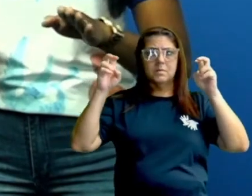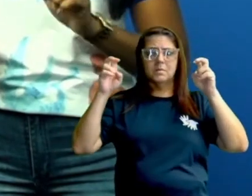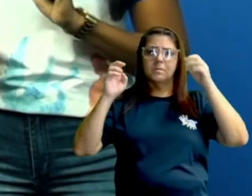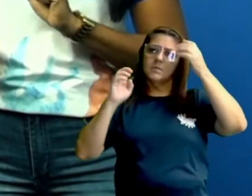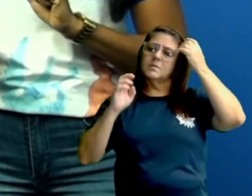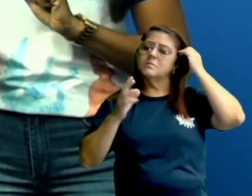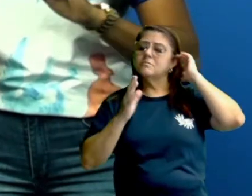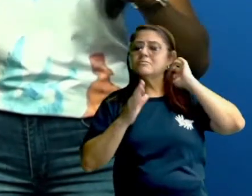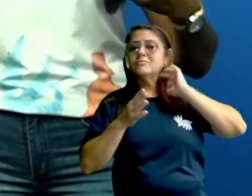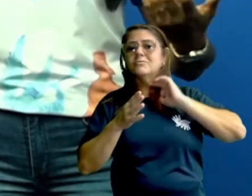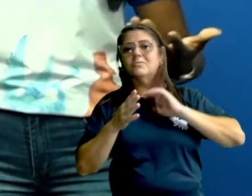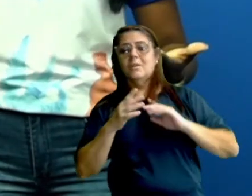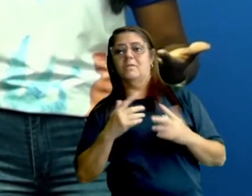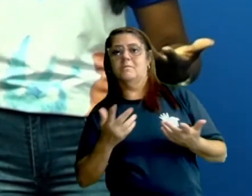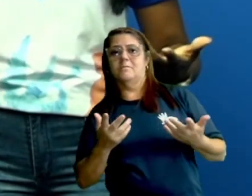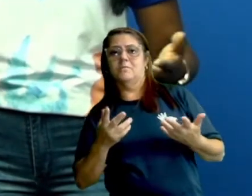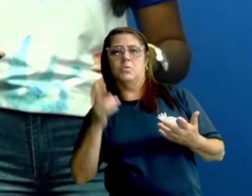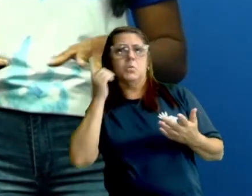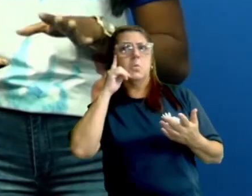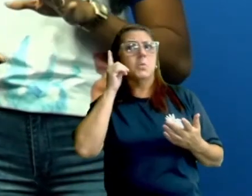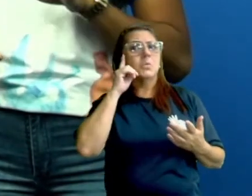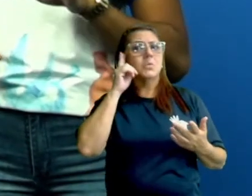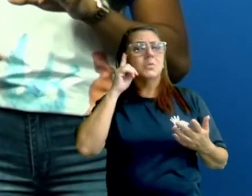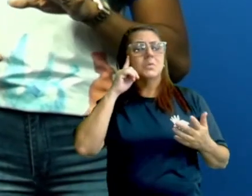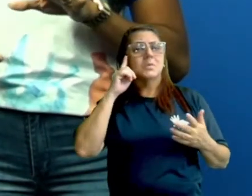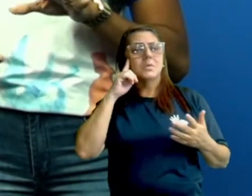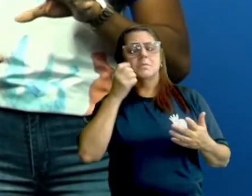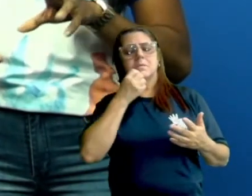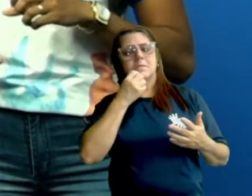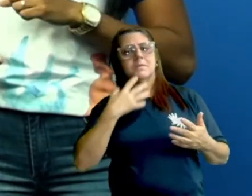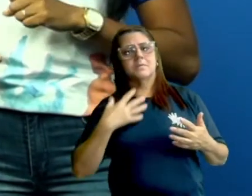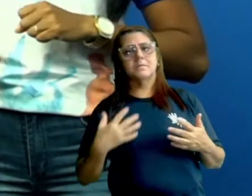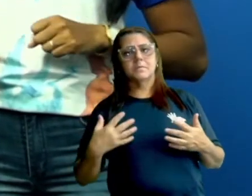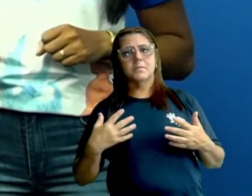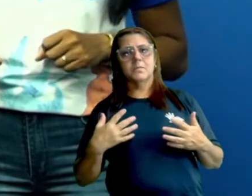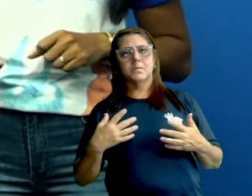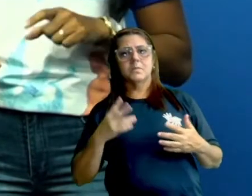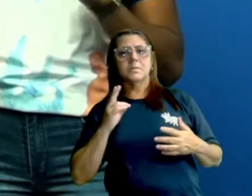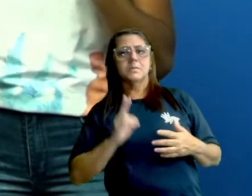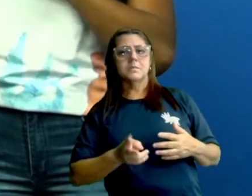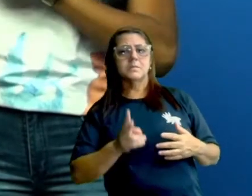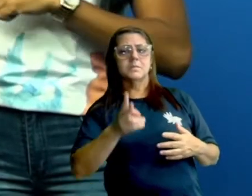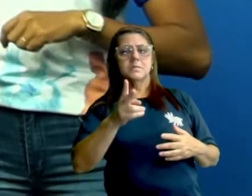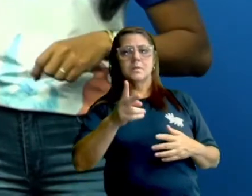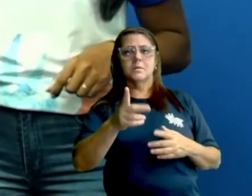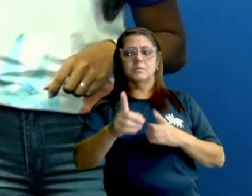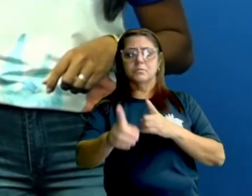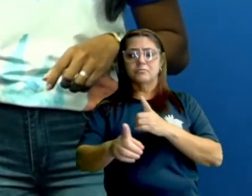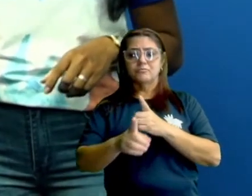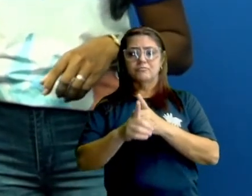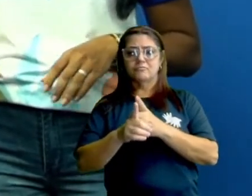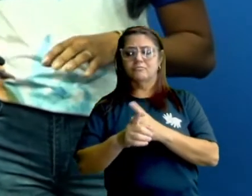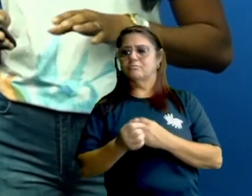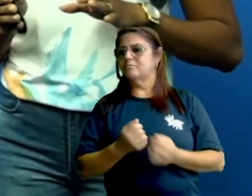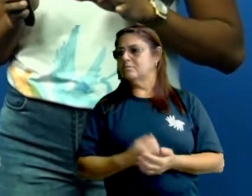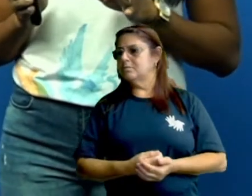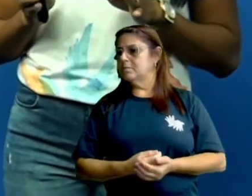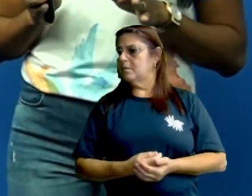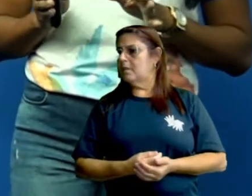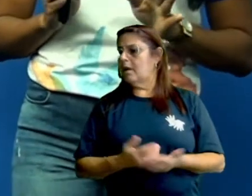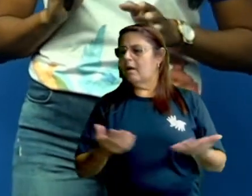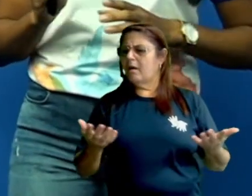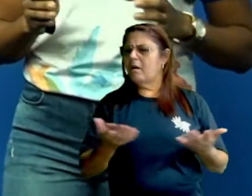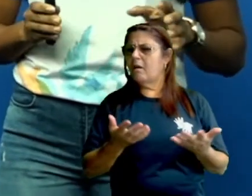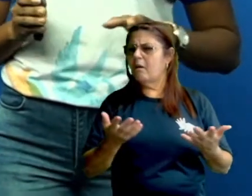gente já está ligadinho, a gente já vê todos os dias, mas é sempre bom a gente buscar mais um pouquinho. Então, continua ligadinho.